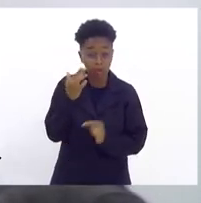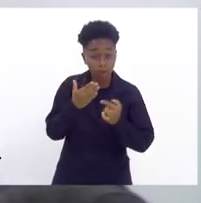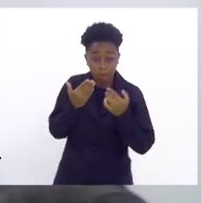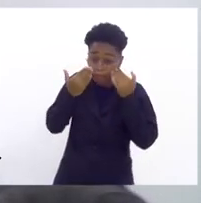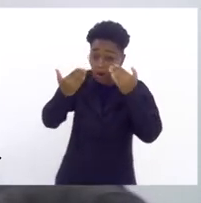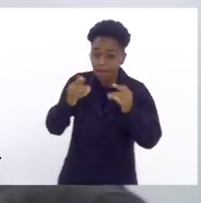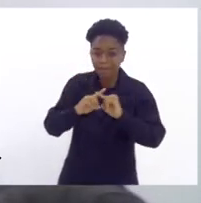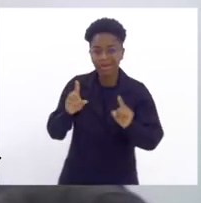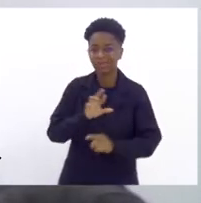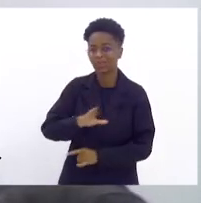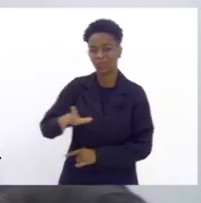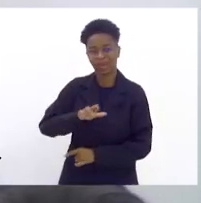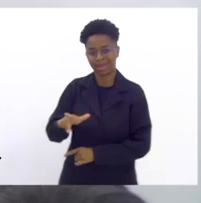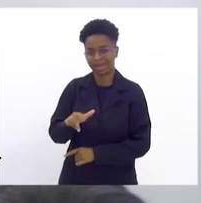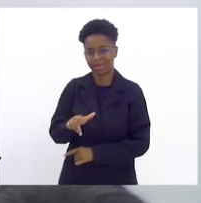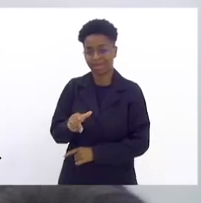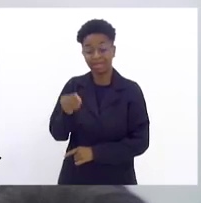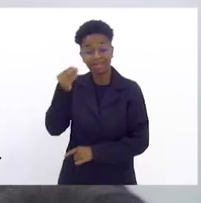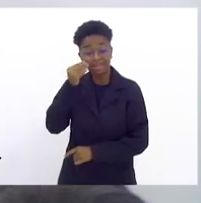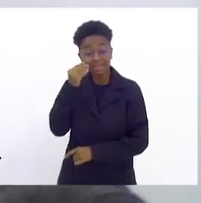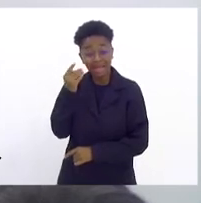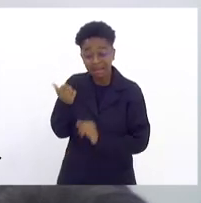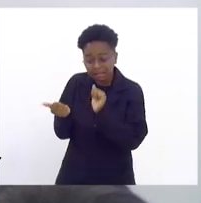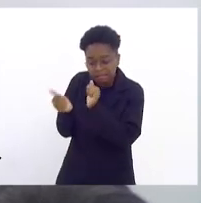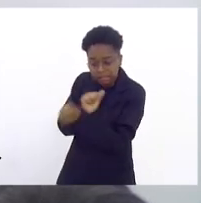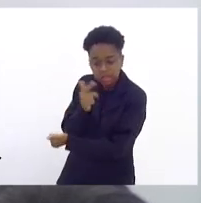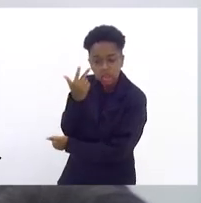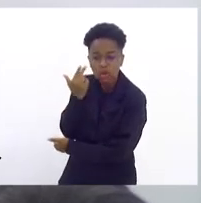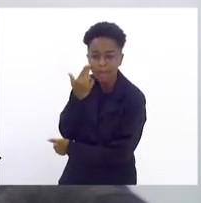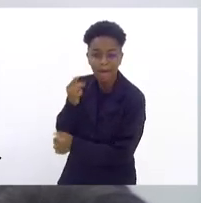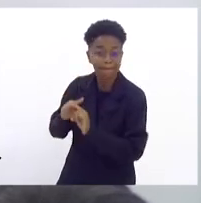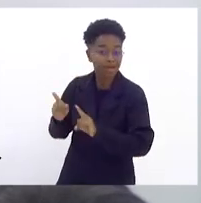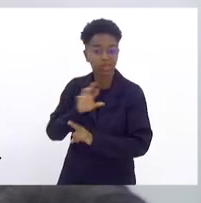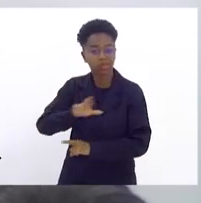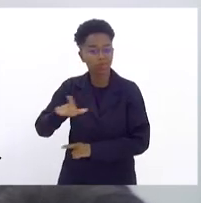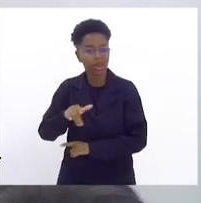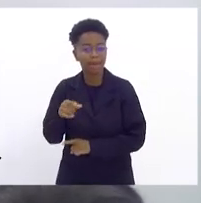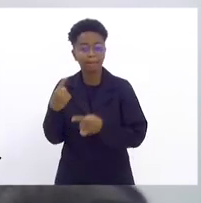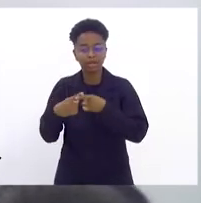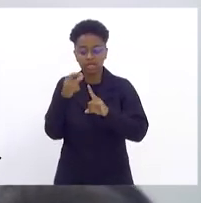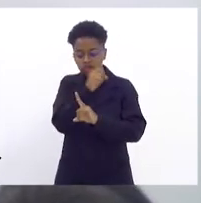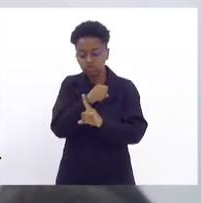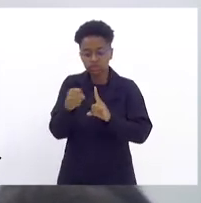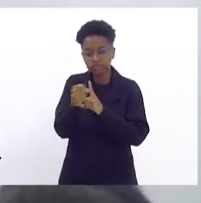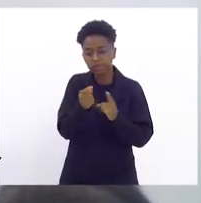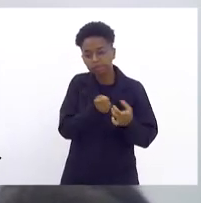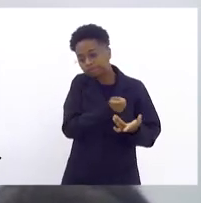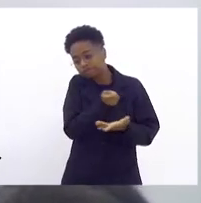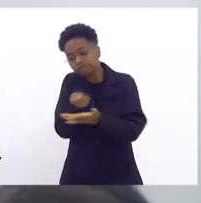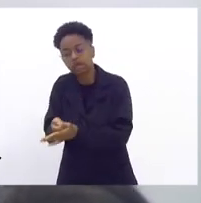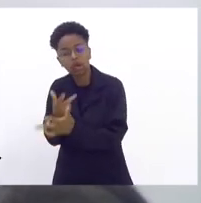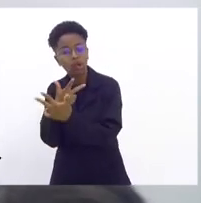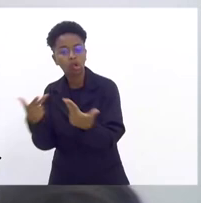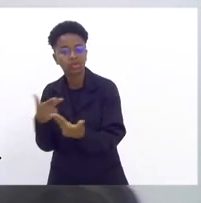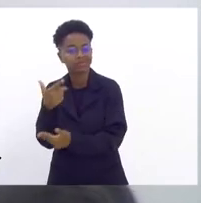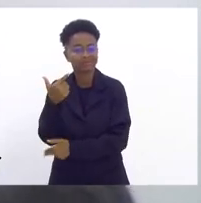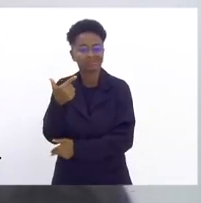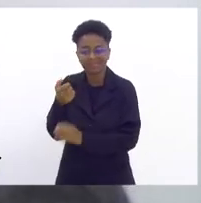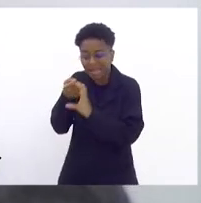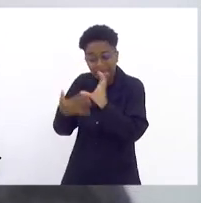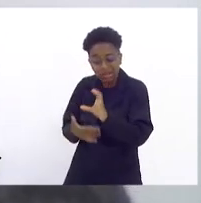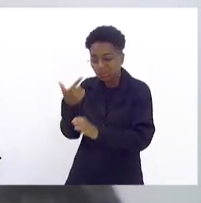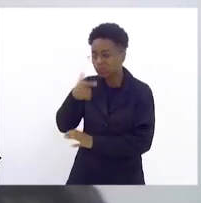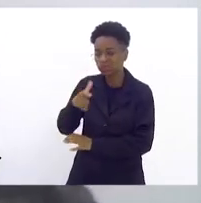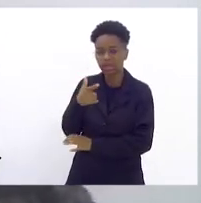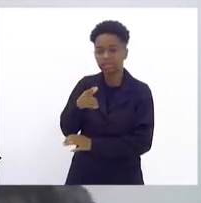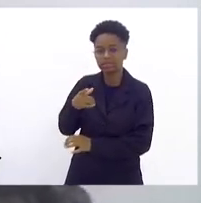que você não é você tentar ser normal e você não é a sociedade imprime um ritmo você não tem você se força